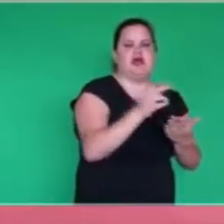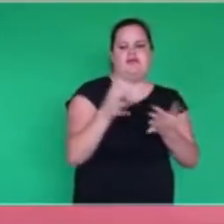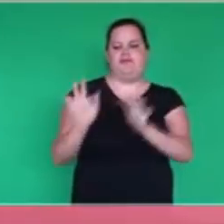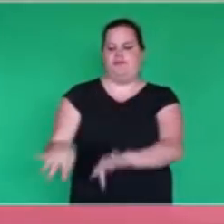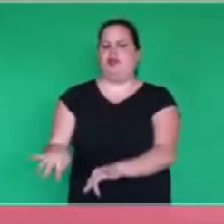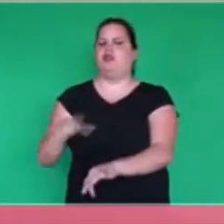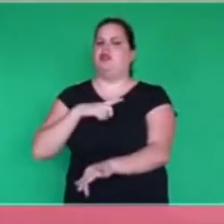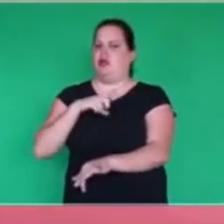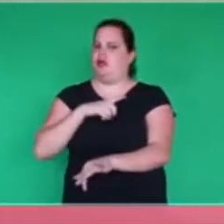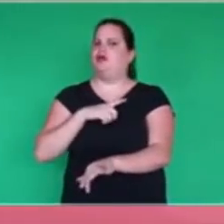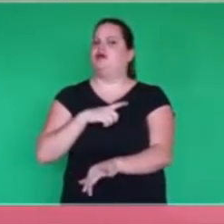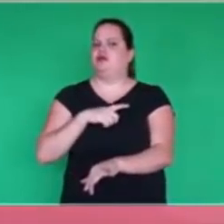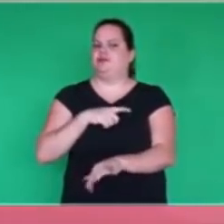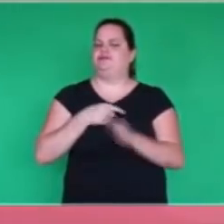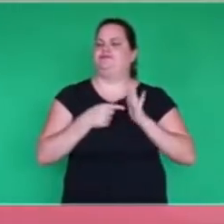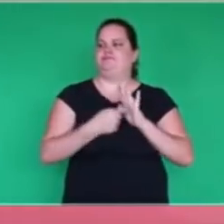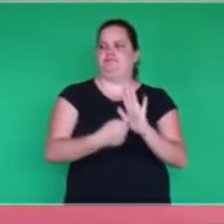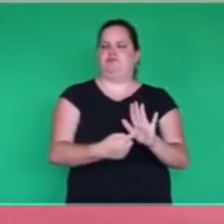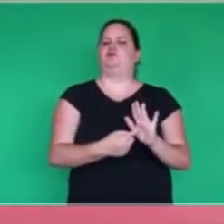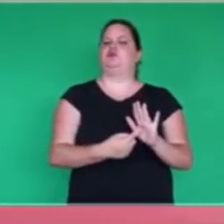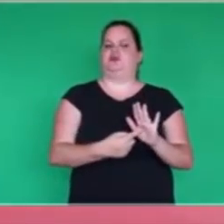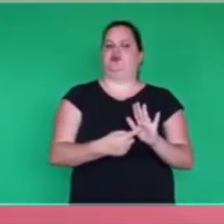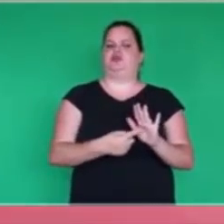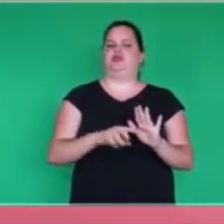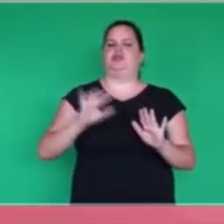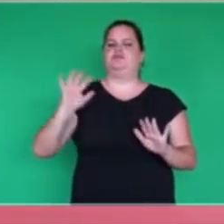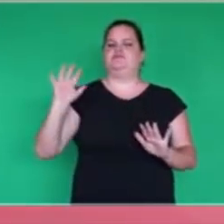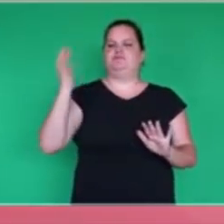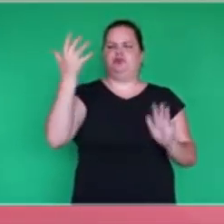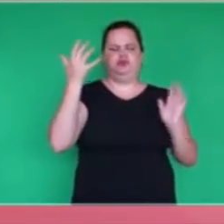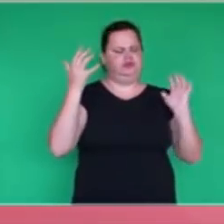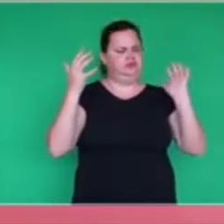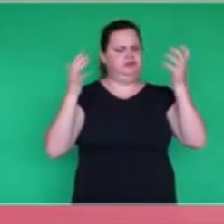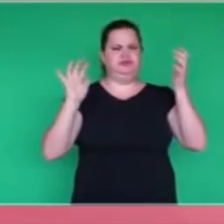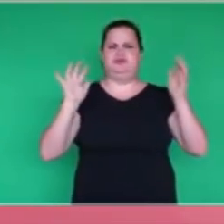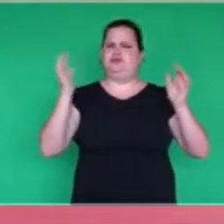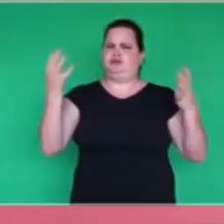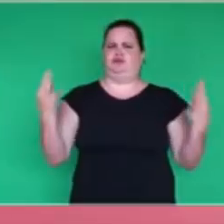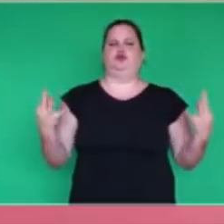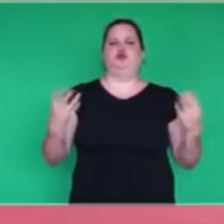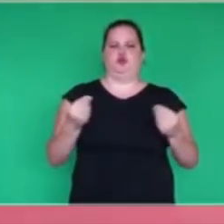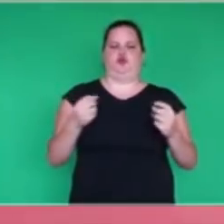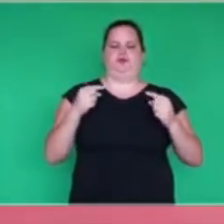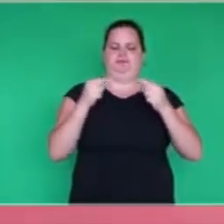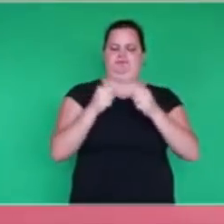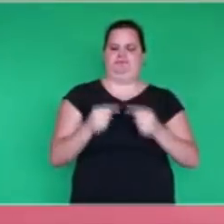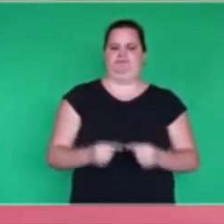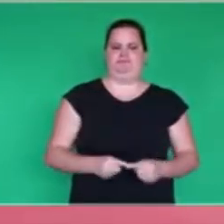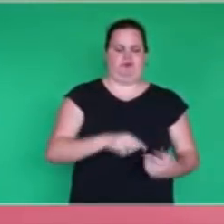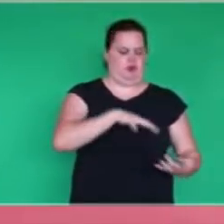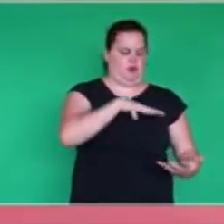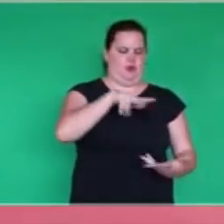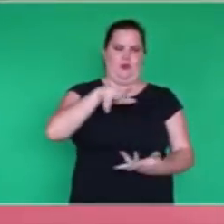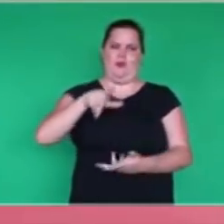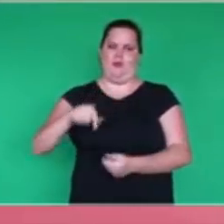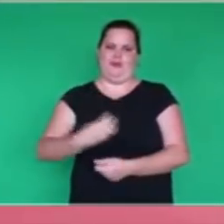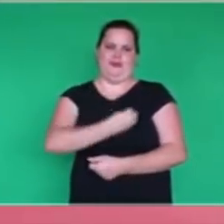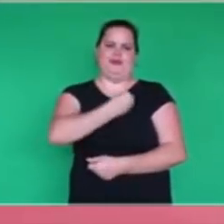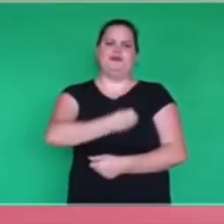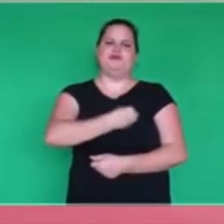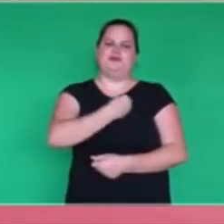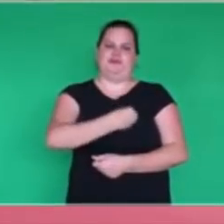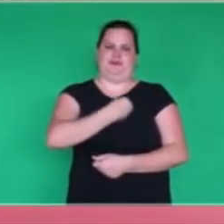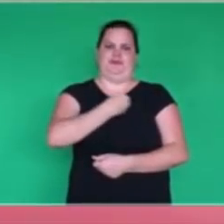E está mostrando os acontecimentos com relação ao mundo que aí está, o